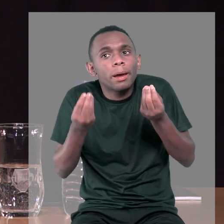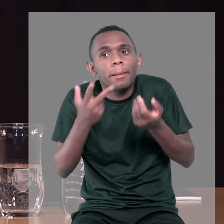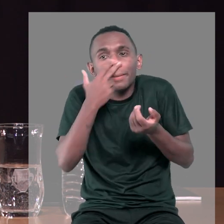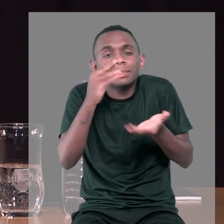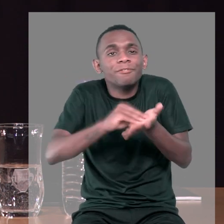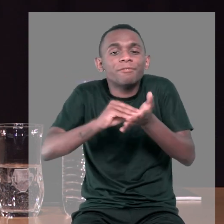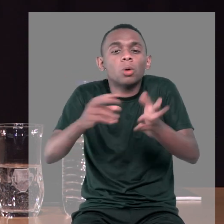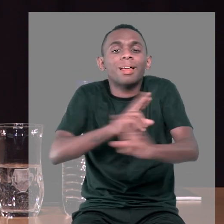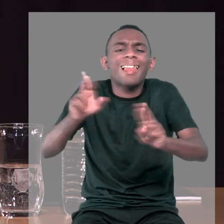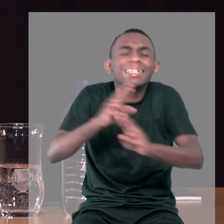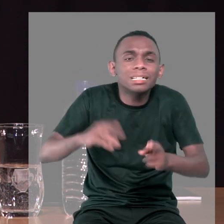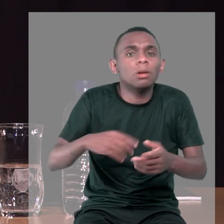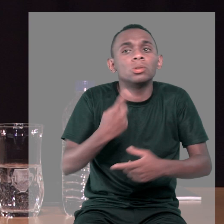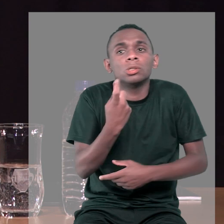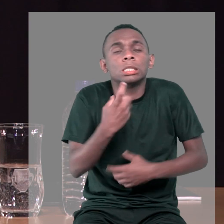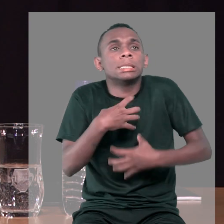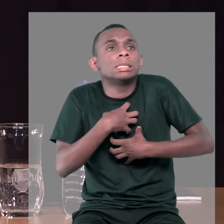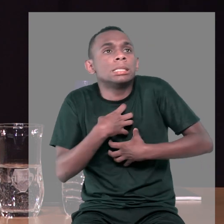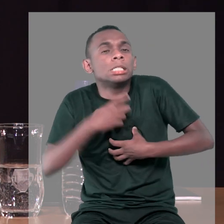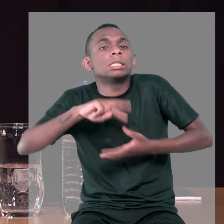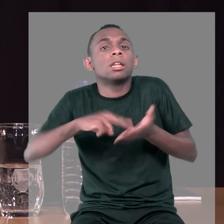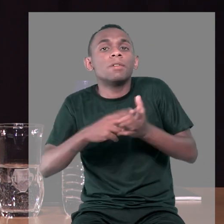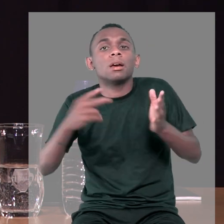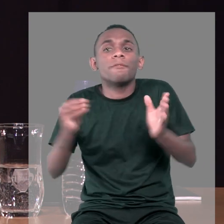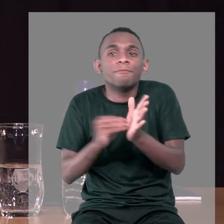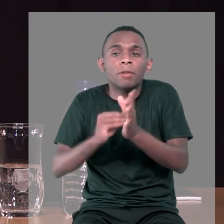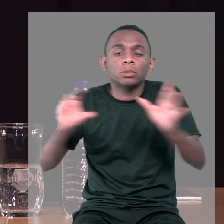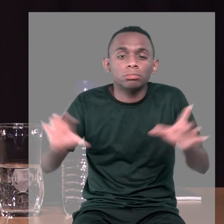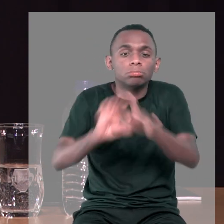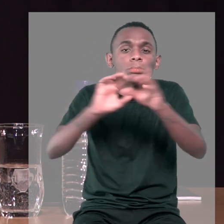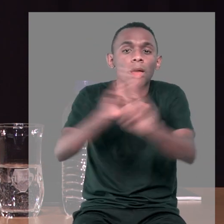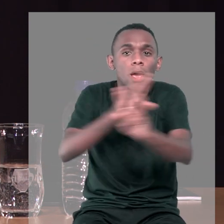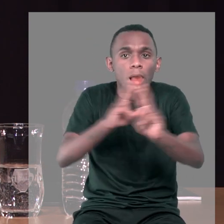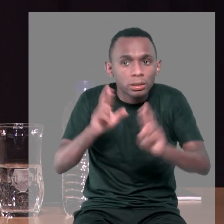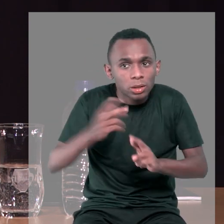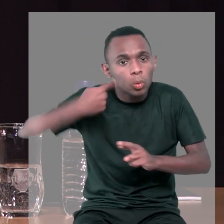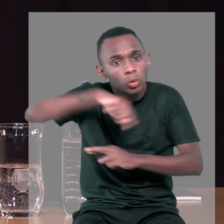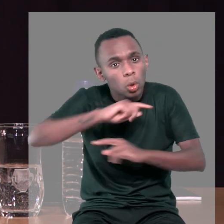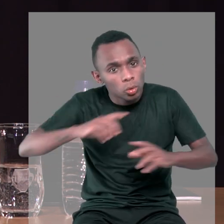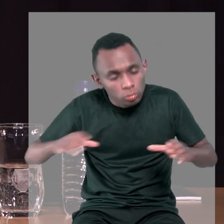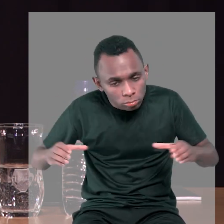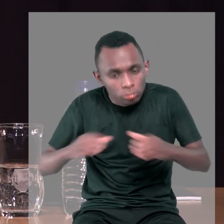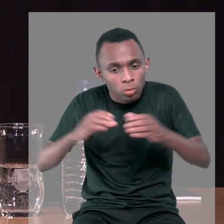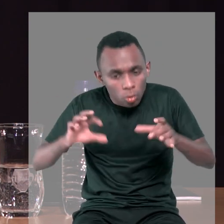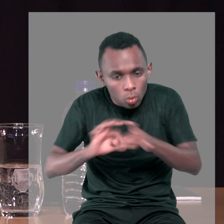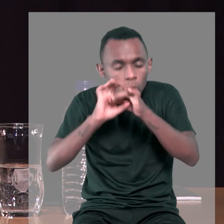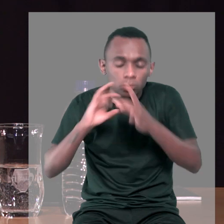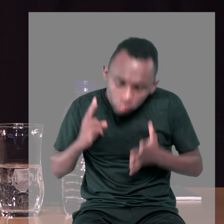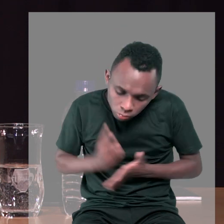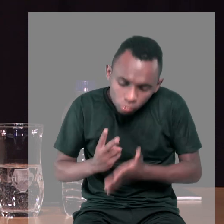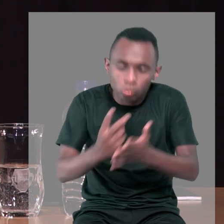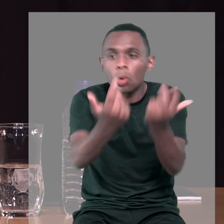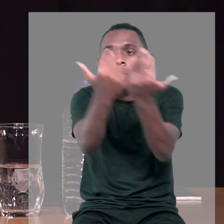Uma sociedade de massas, portanto, fomenta essa experiência da